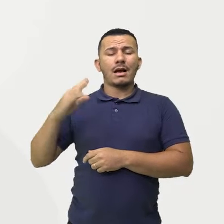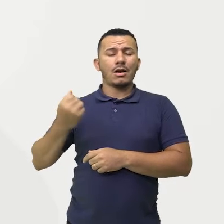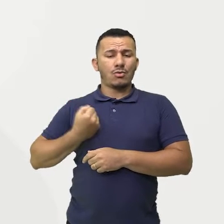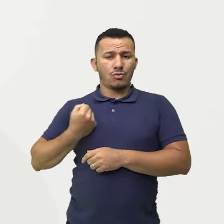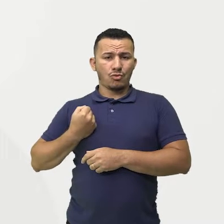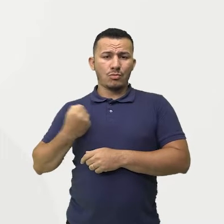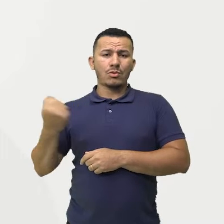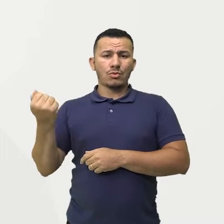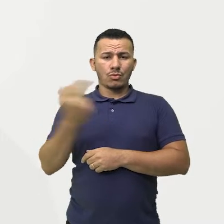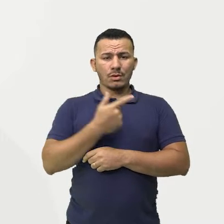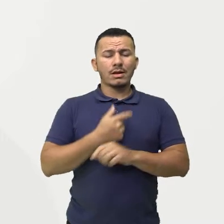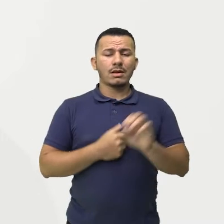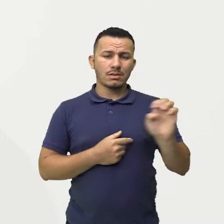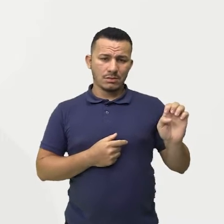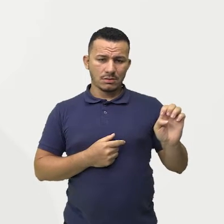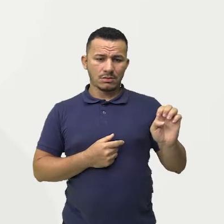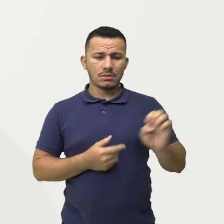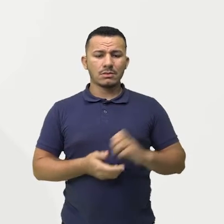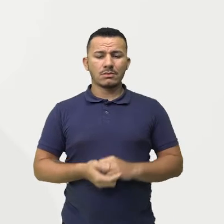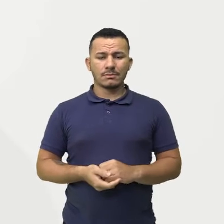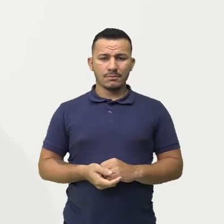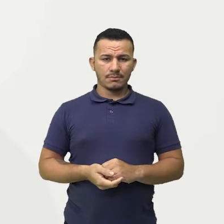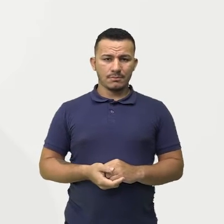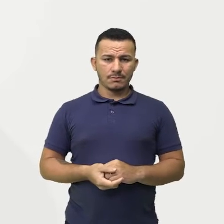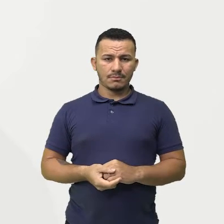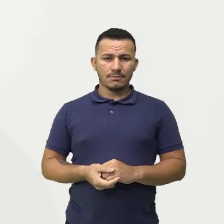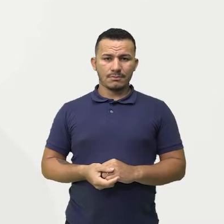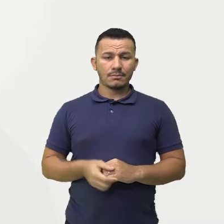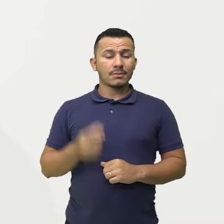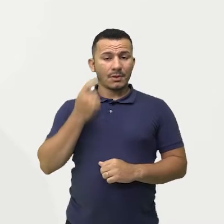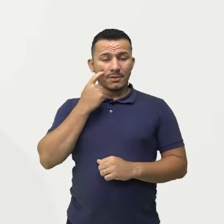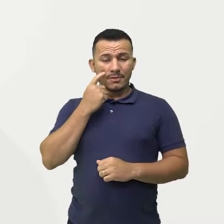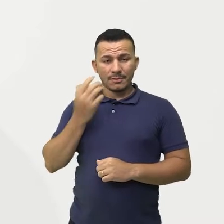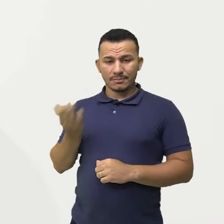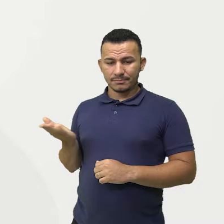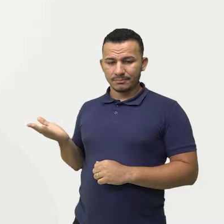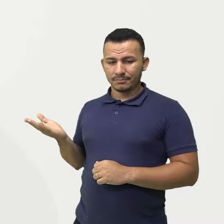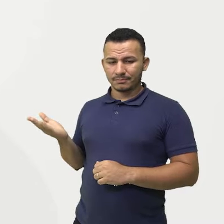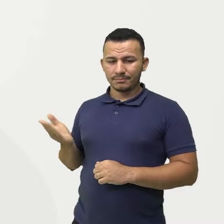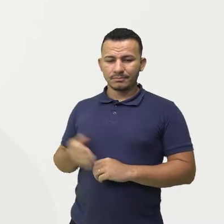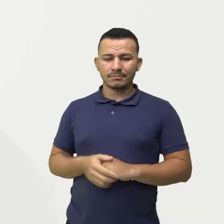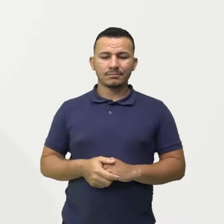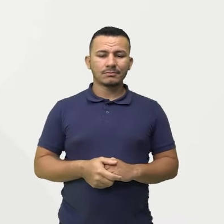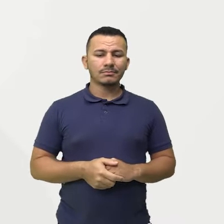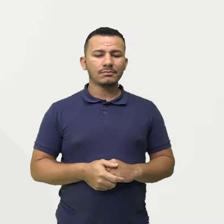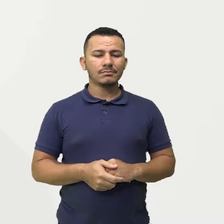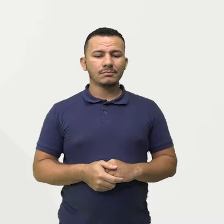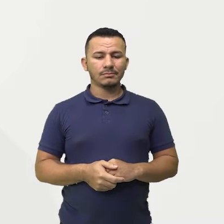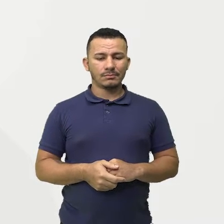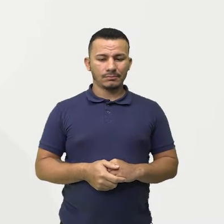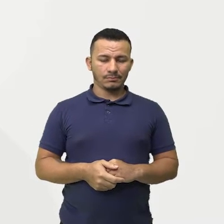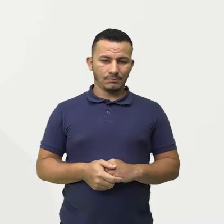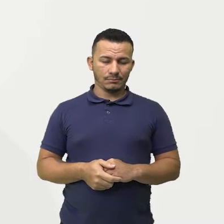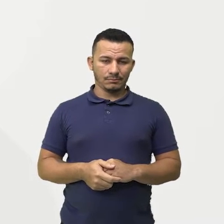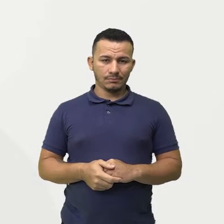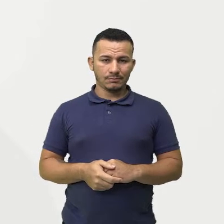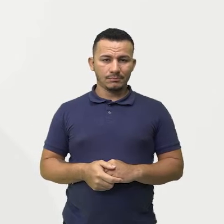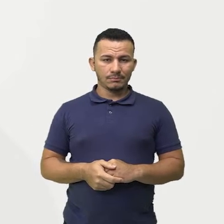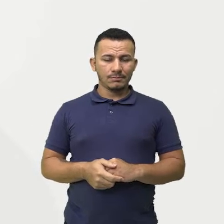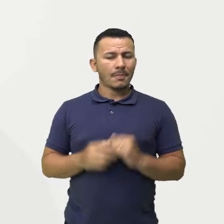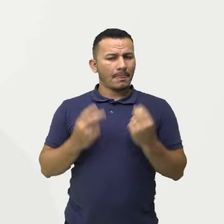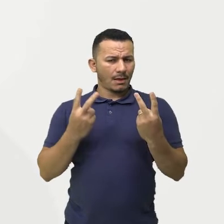maior do que o número que está à esquerda. Olha só, pessoal. Porque se você olhar aqui, é isso